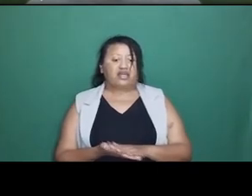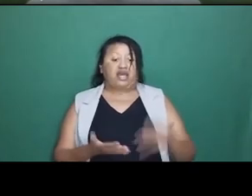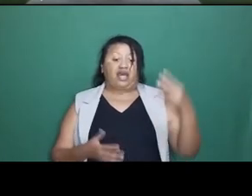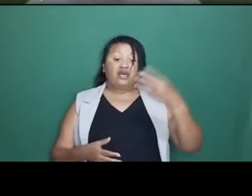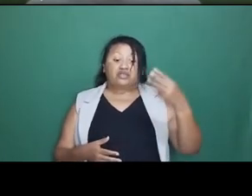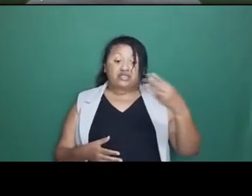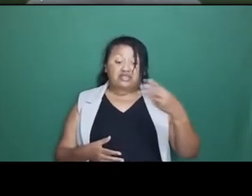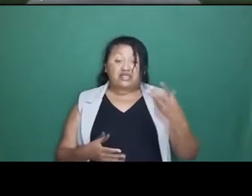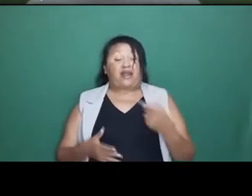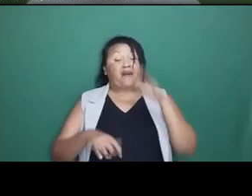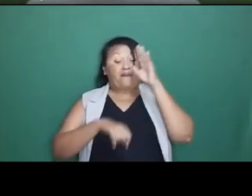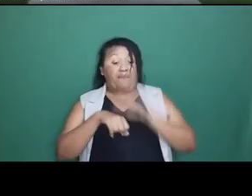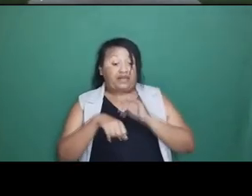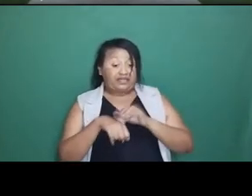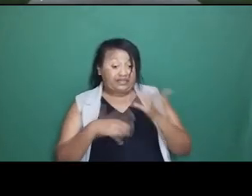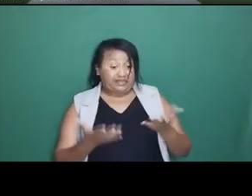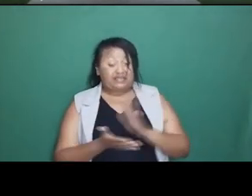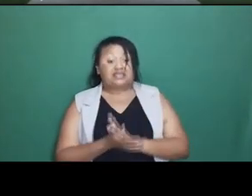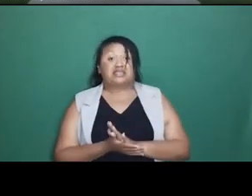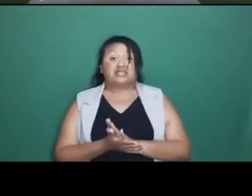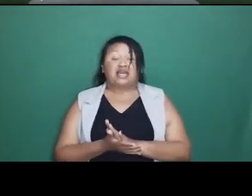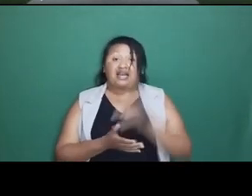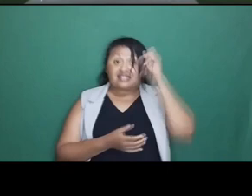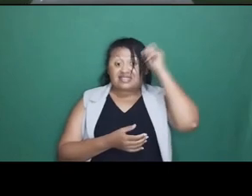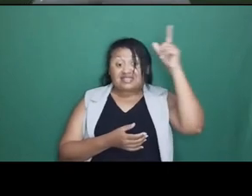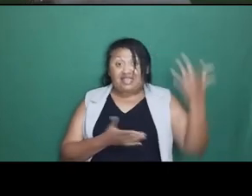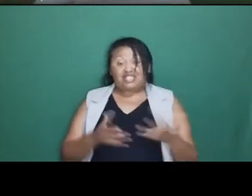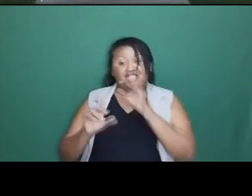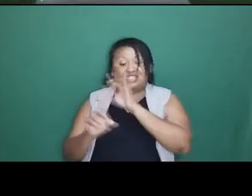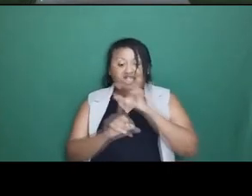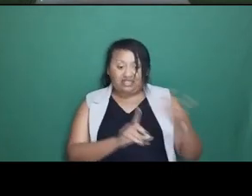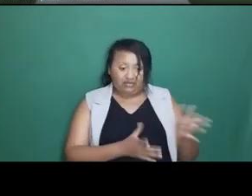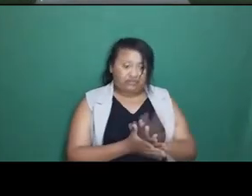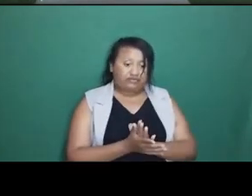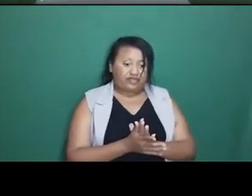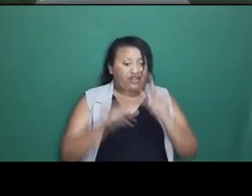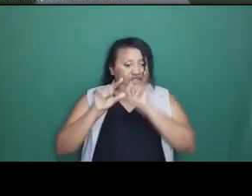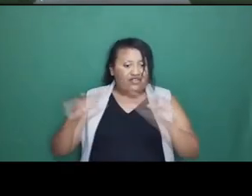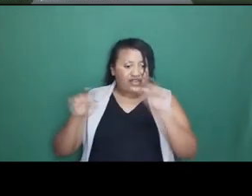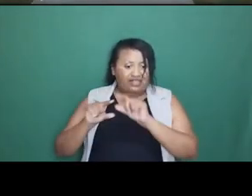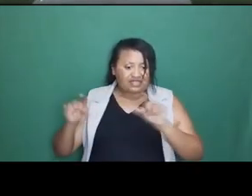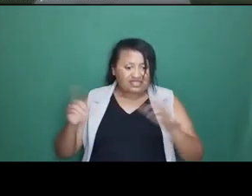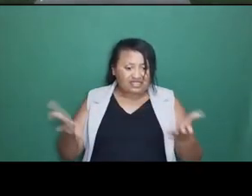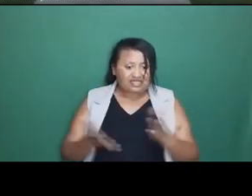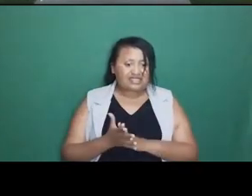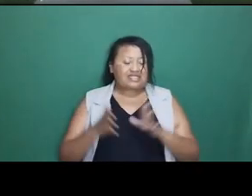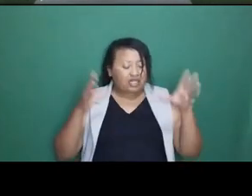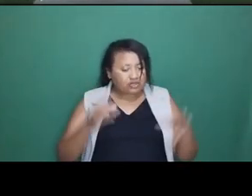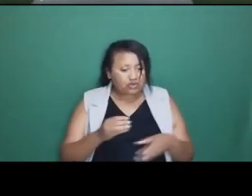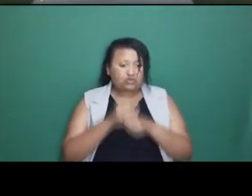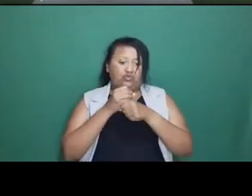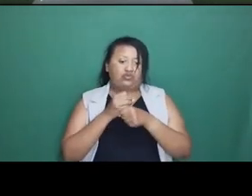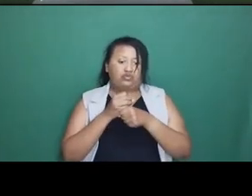das máximas que sinalizam as ideias de cada um né frases que dão que resumem